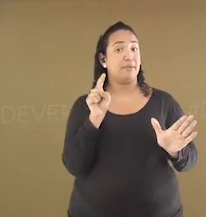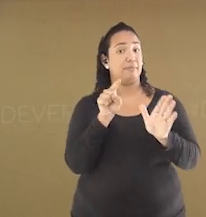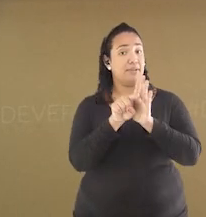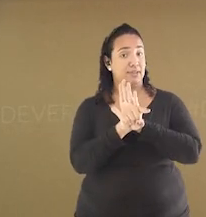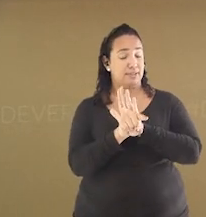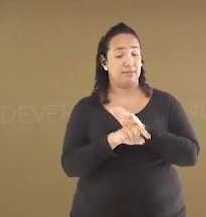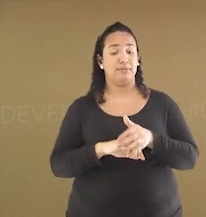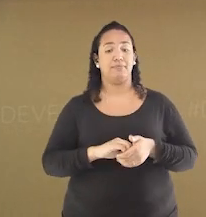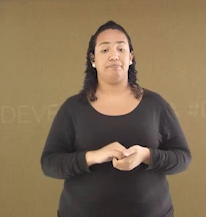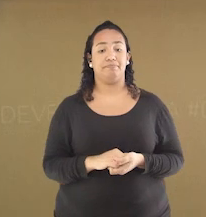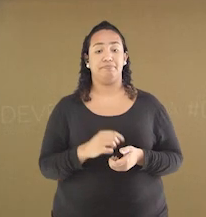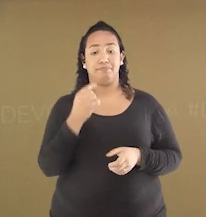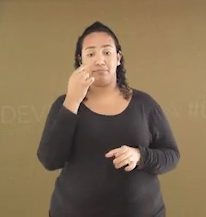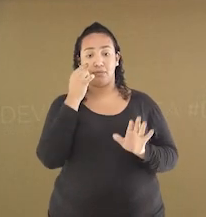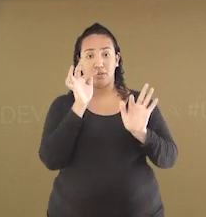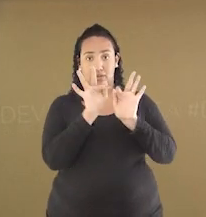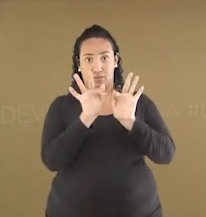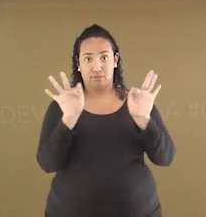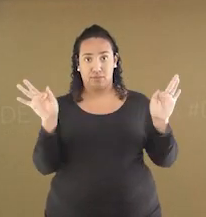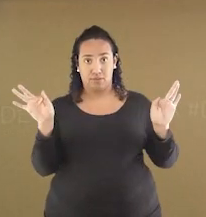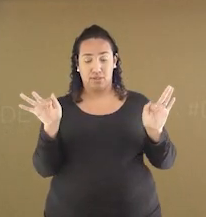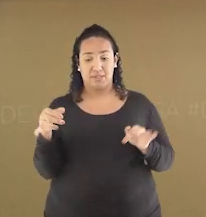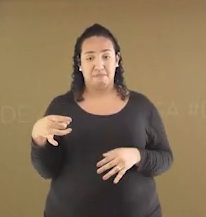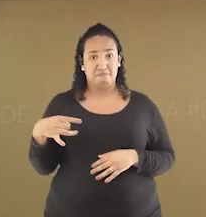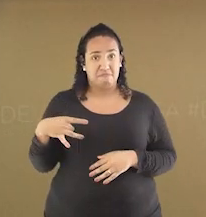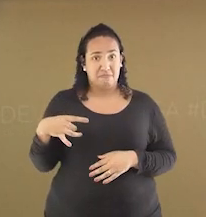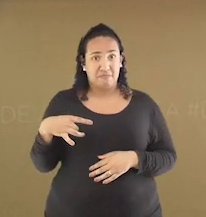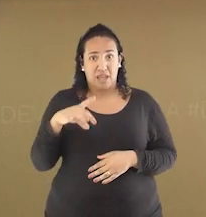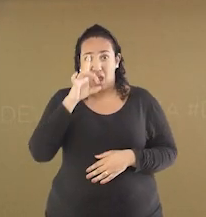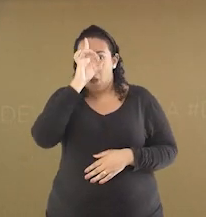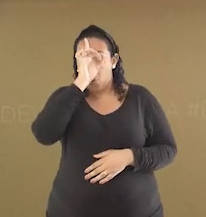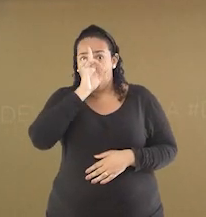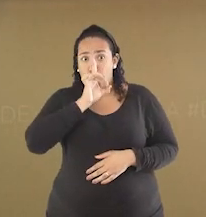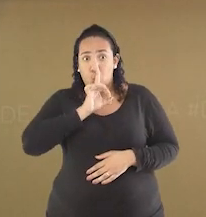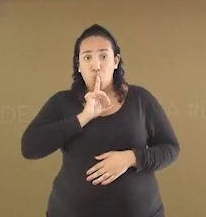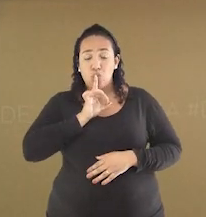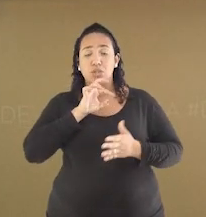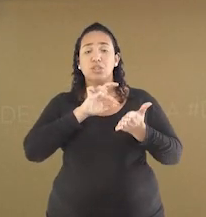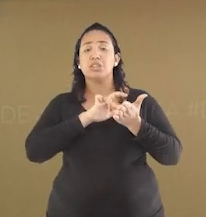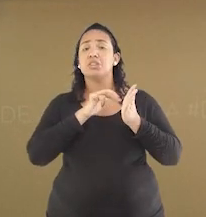Questão 1. A expressão amarela de medo